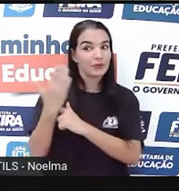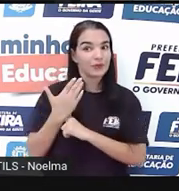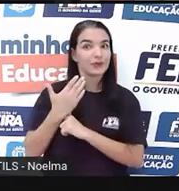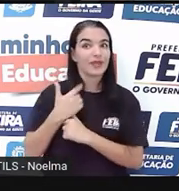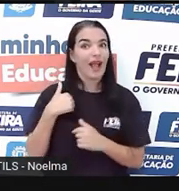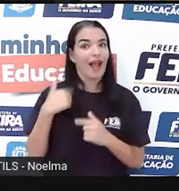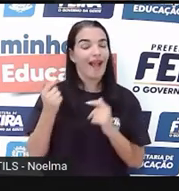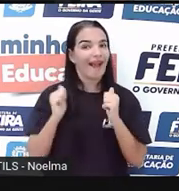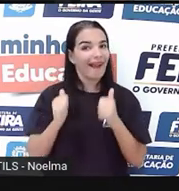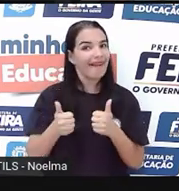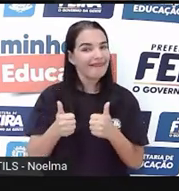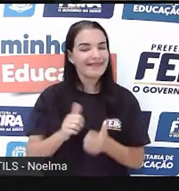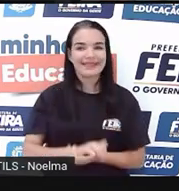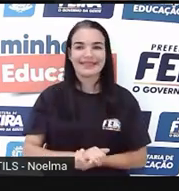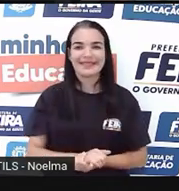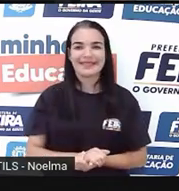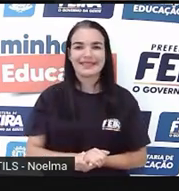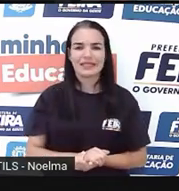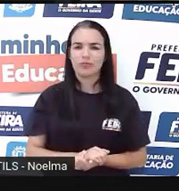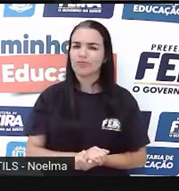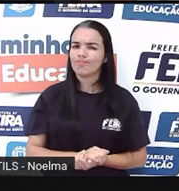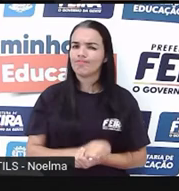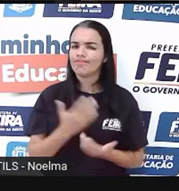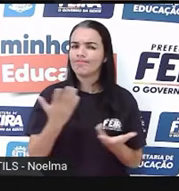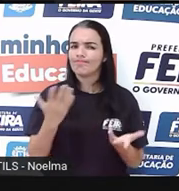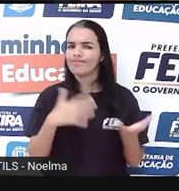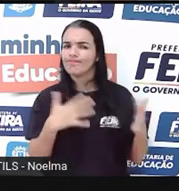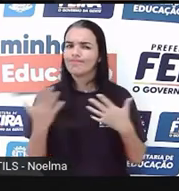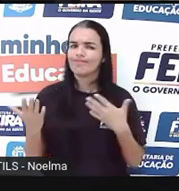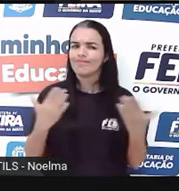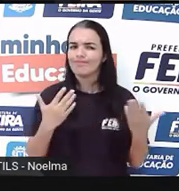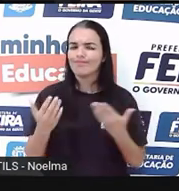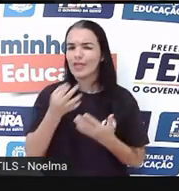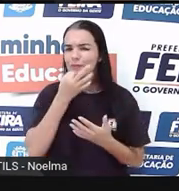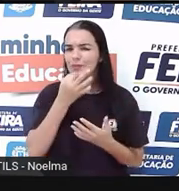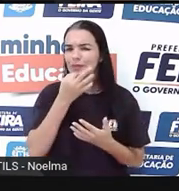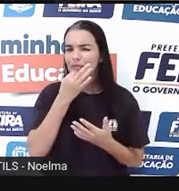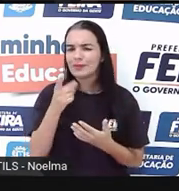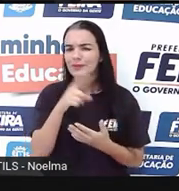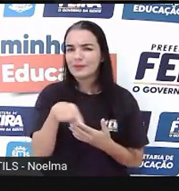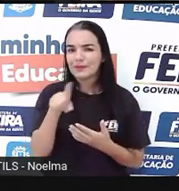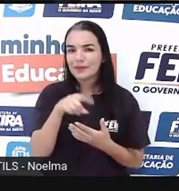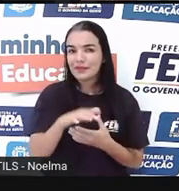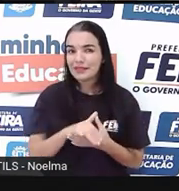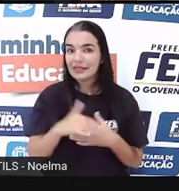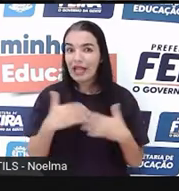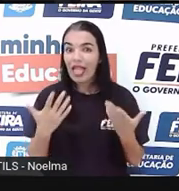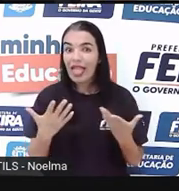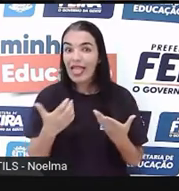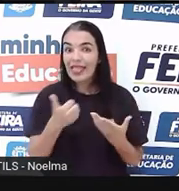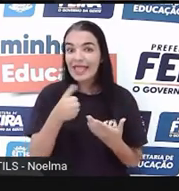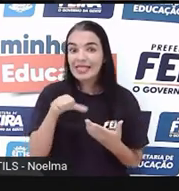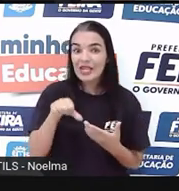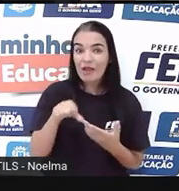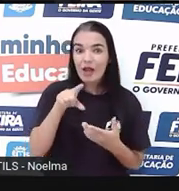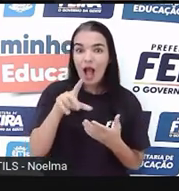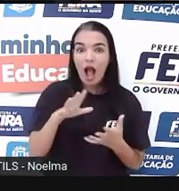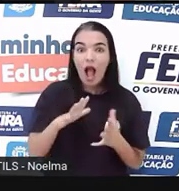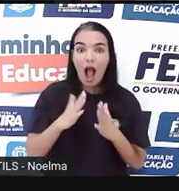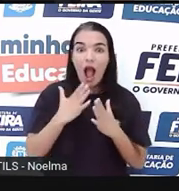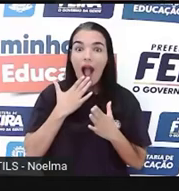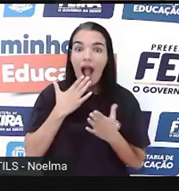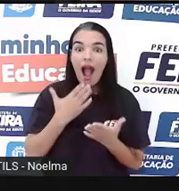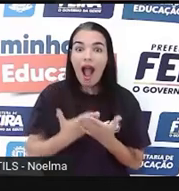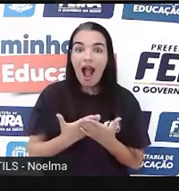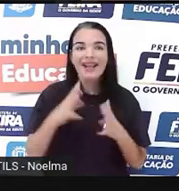Ajudem-me, por favor. E aí, qual é o palpite de vocês? Number 19, ghost.